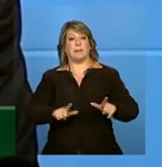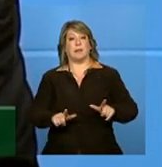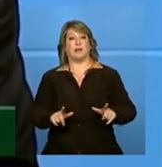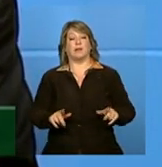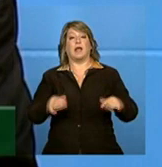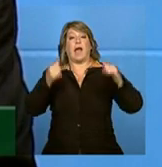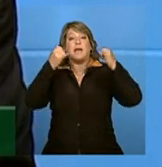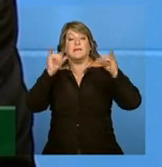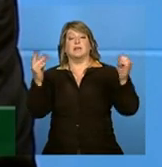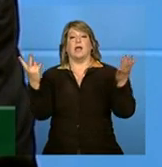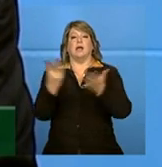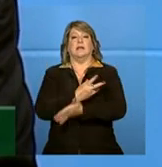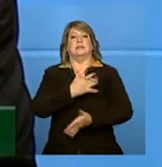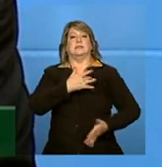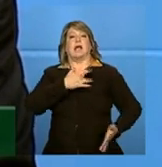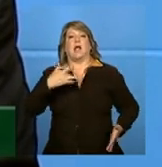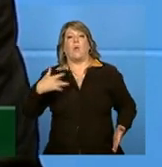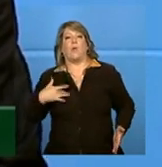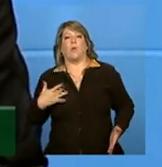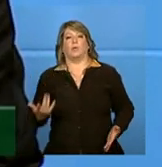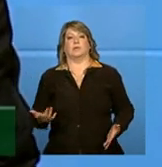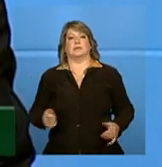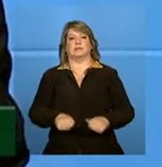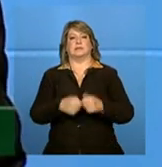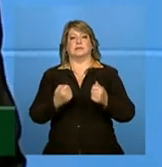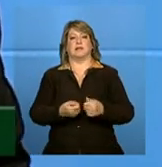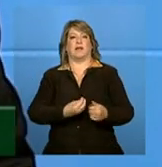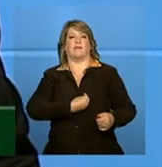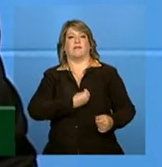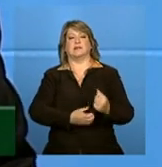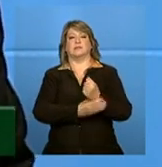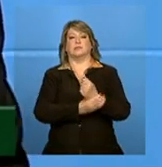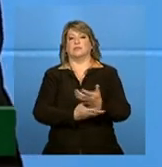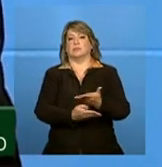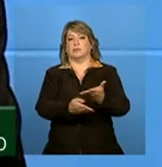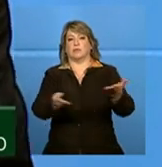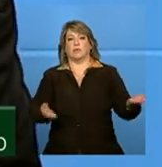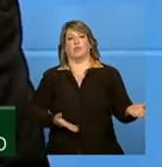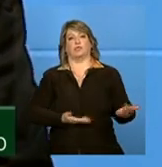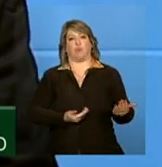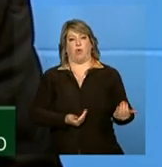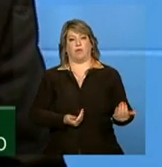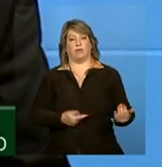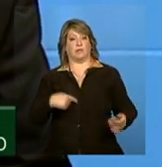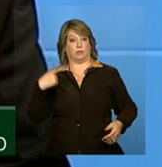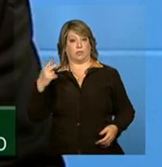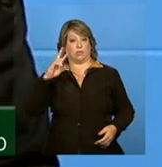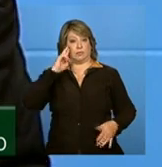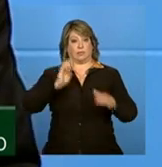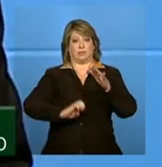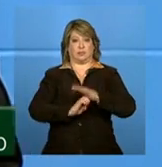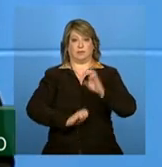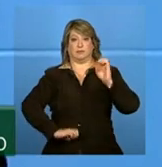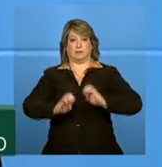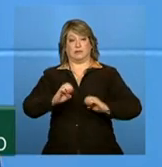para a saúde, segurança e a moralidade dos jovens. E os empregadores, portanto,